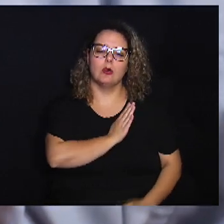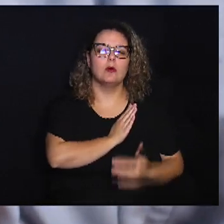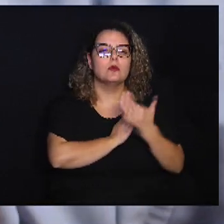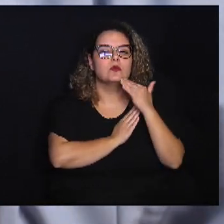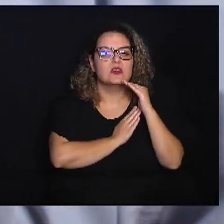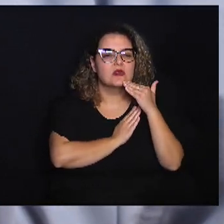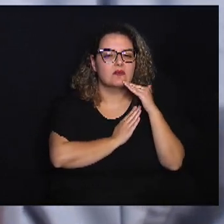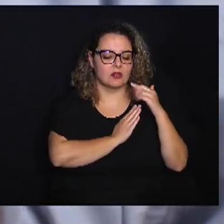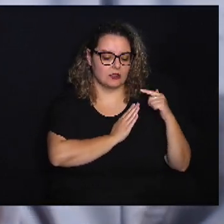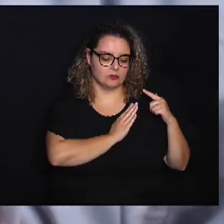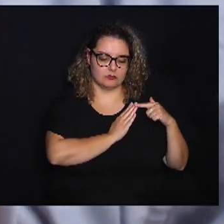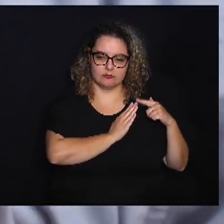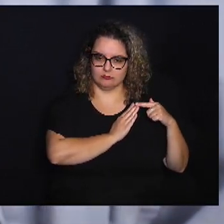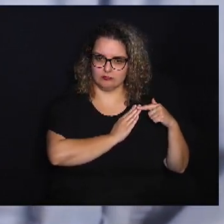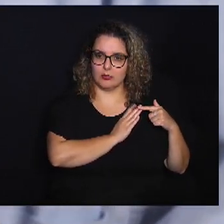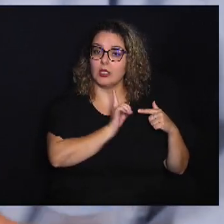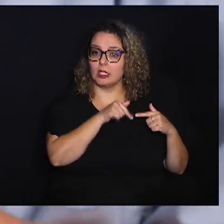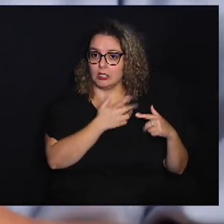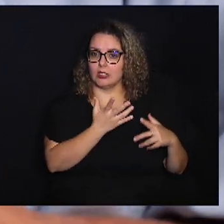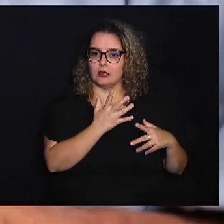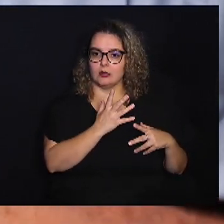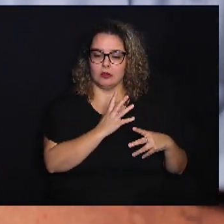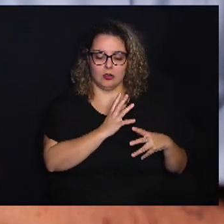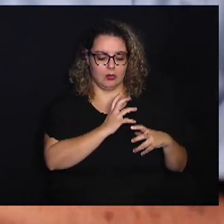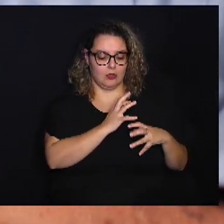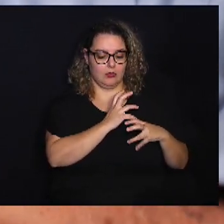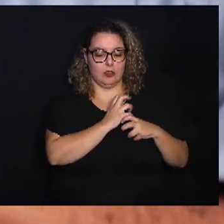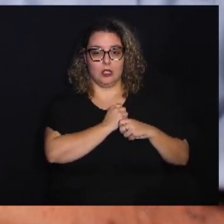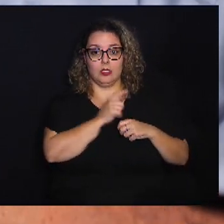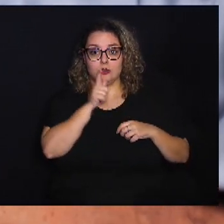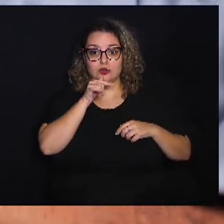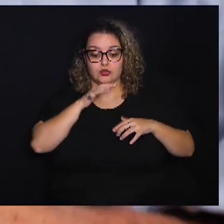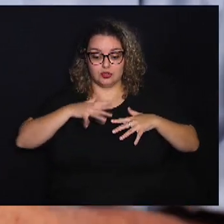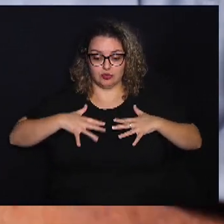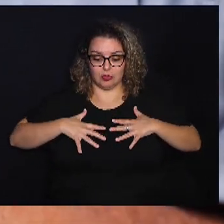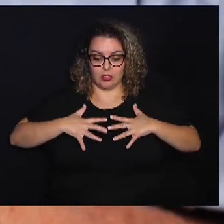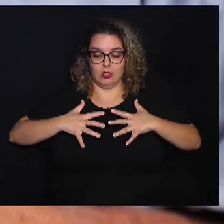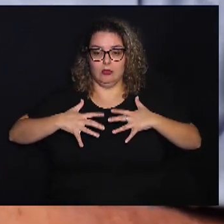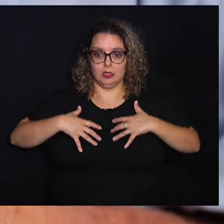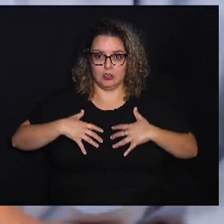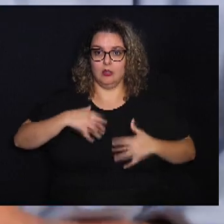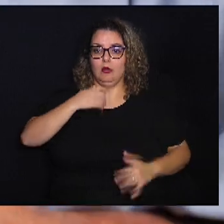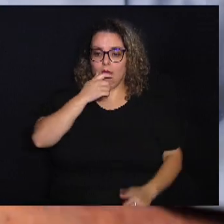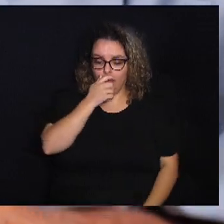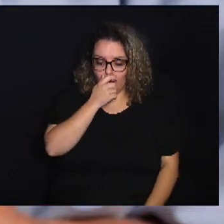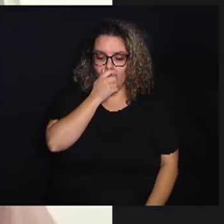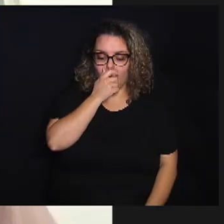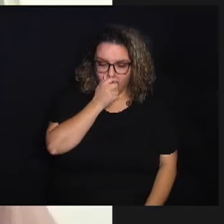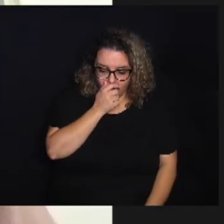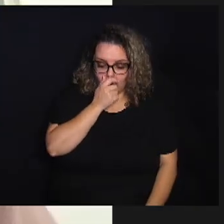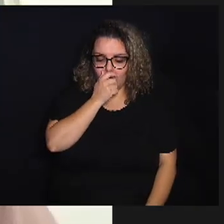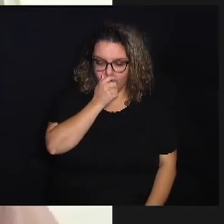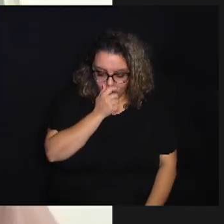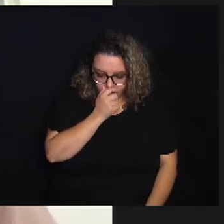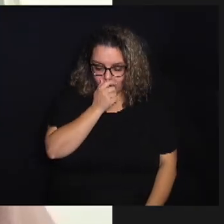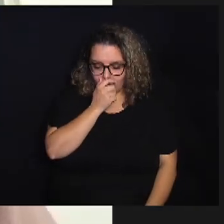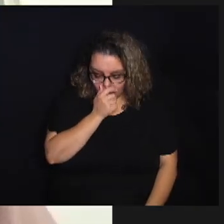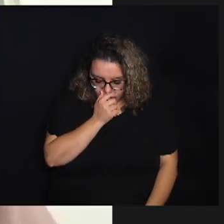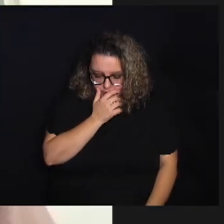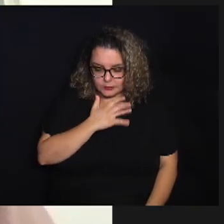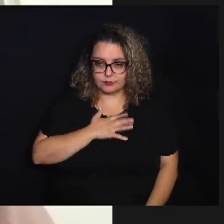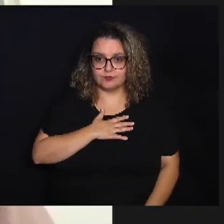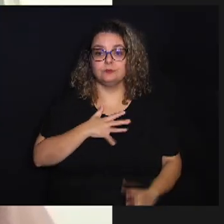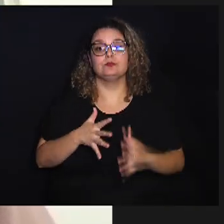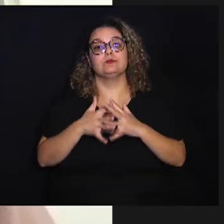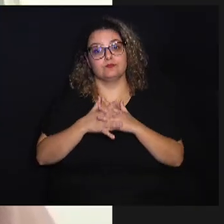coração, e acaba resultando no acúmulo de líquido no pulmão, e acaba resultando nesse sintoma que é a tosse, e às vezes se confunde